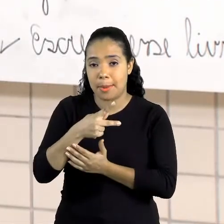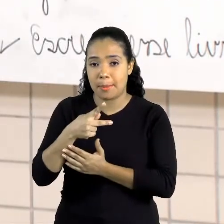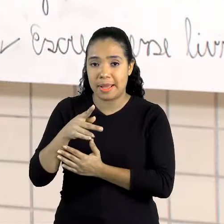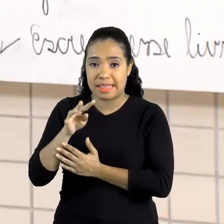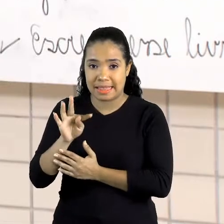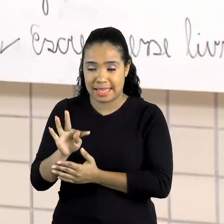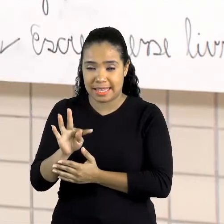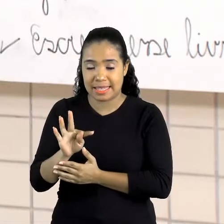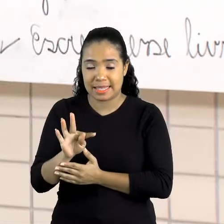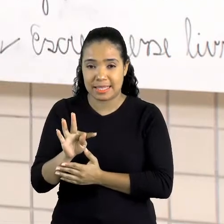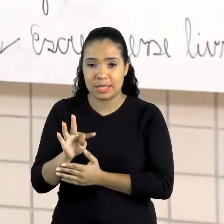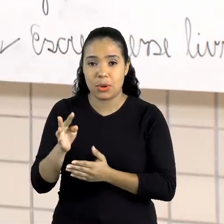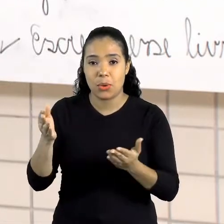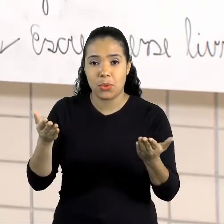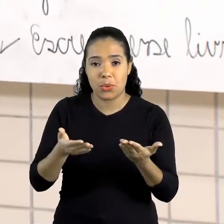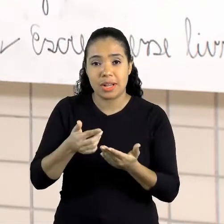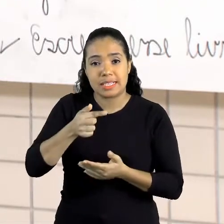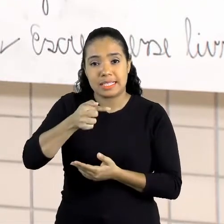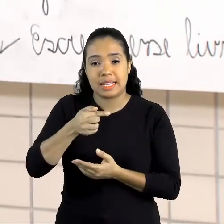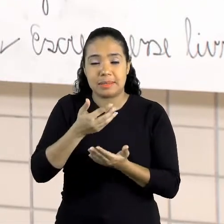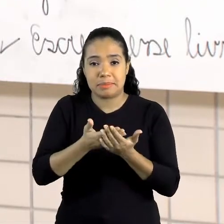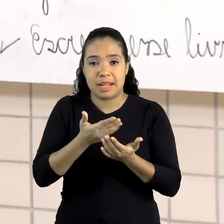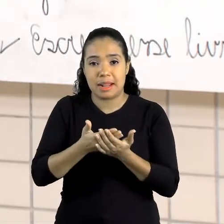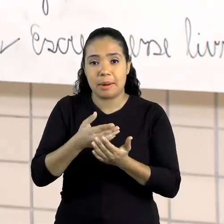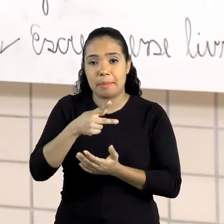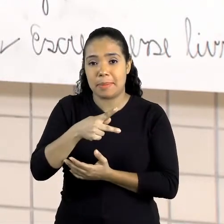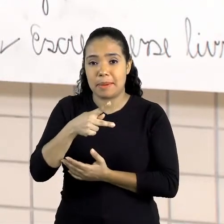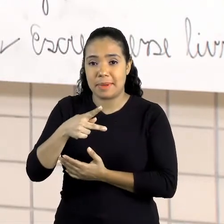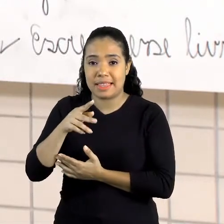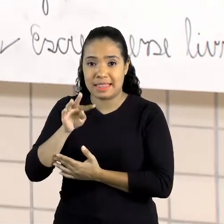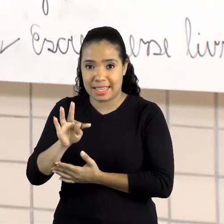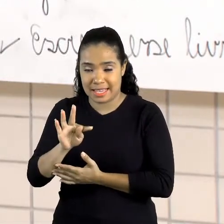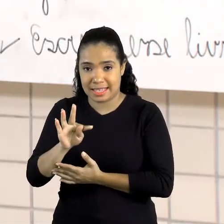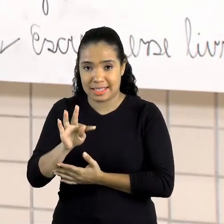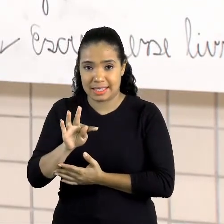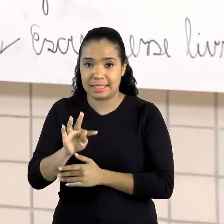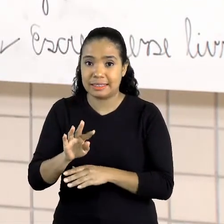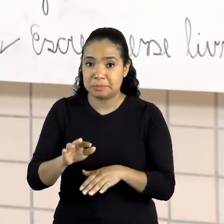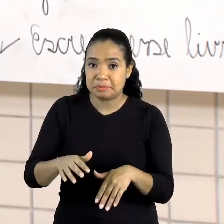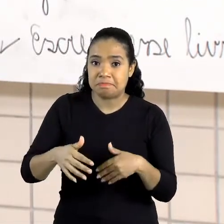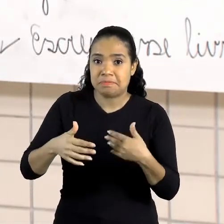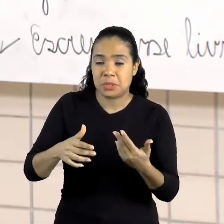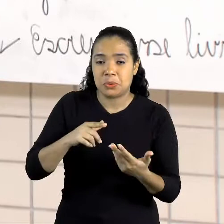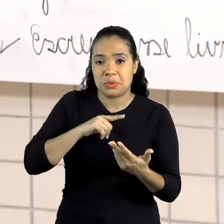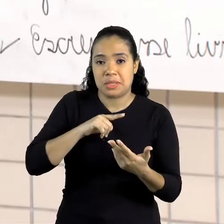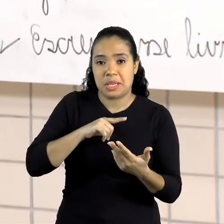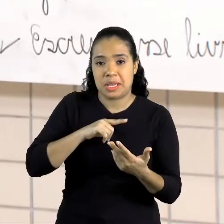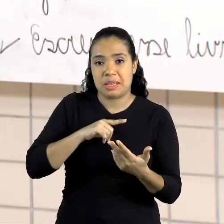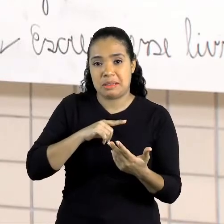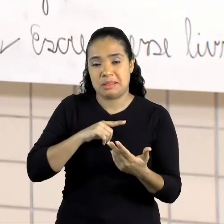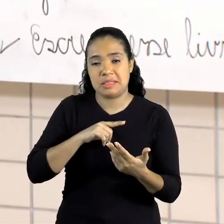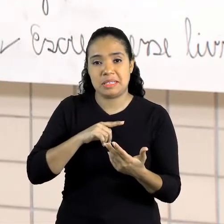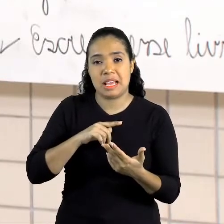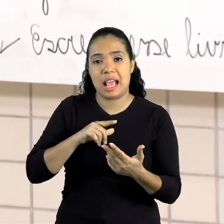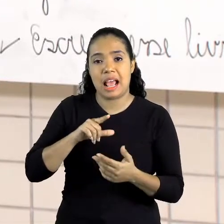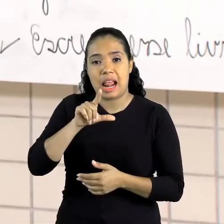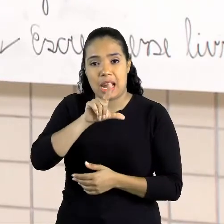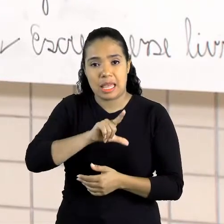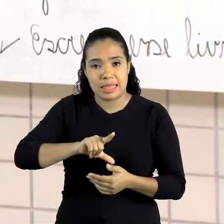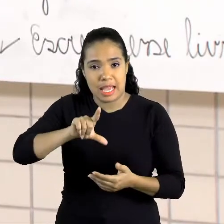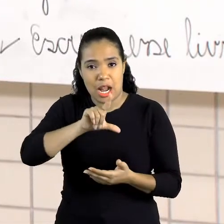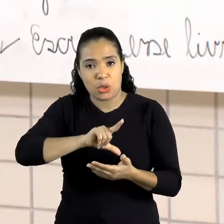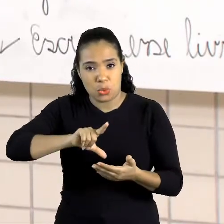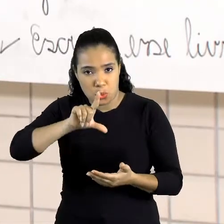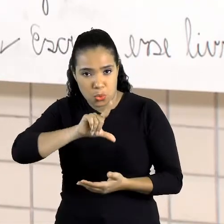Nós estamos na 7ª aula de PPT. Nela, iremos abordar um clássico da literatura